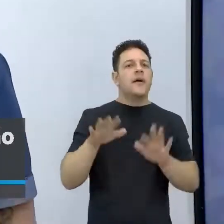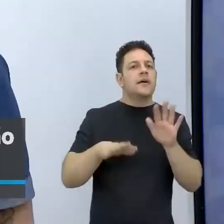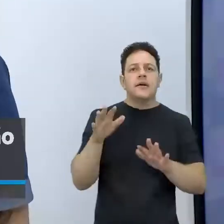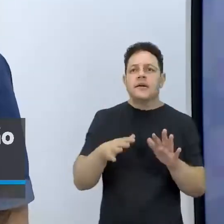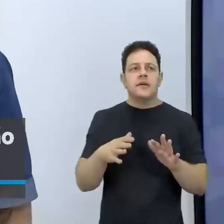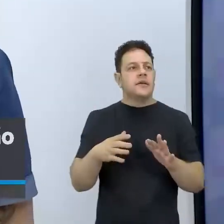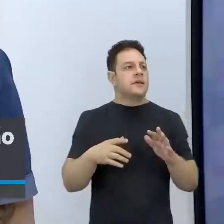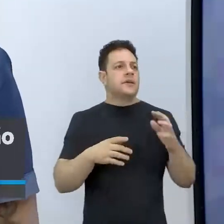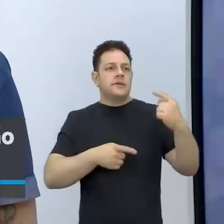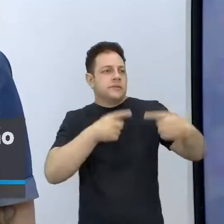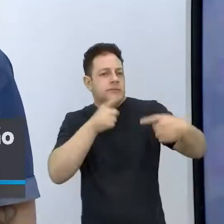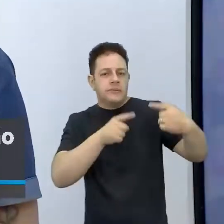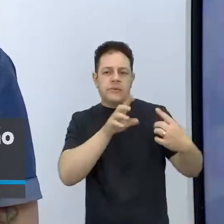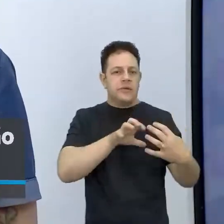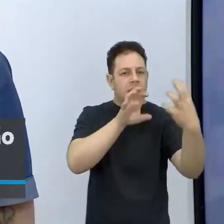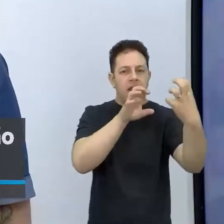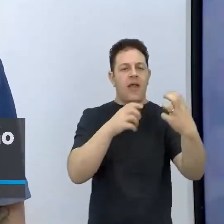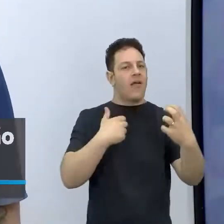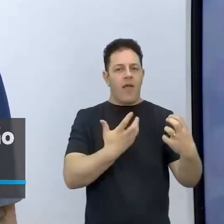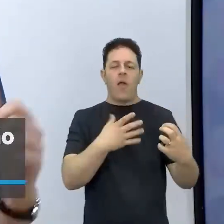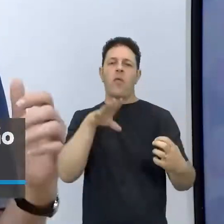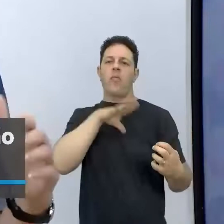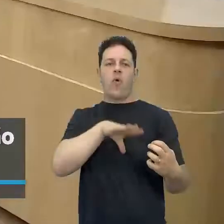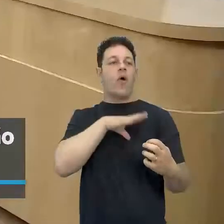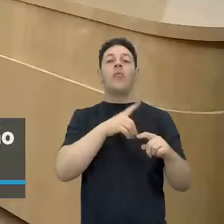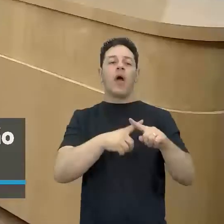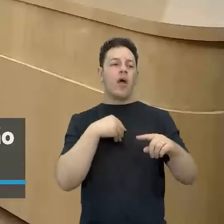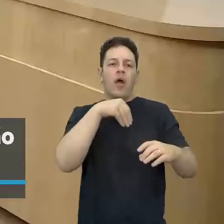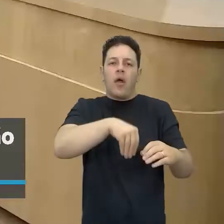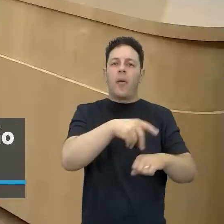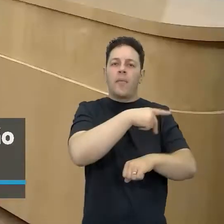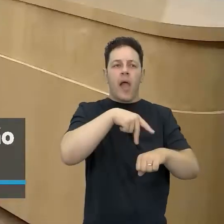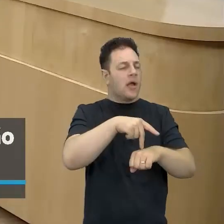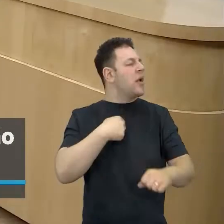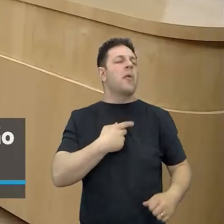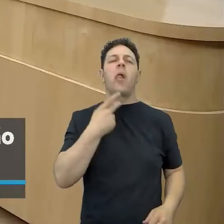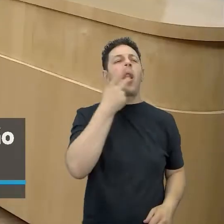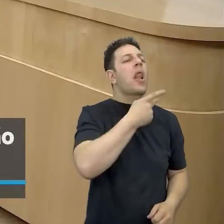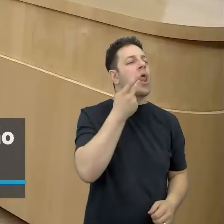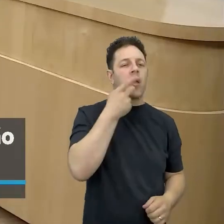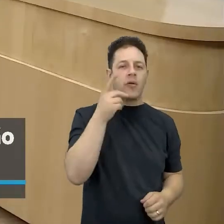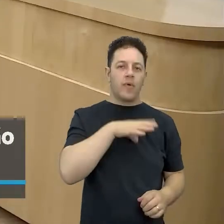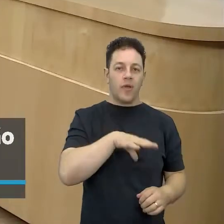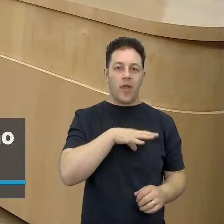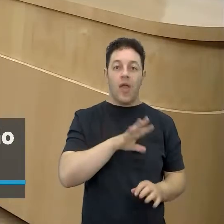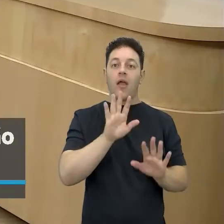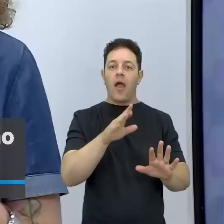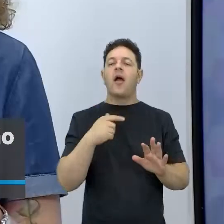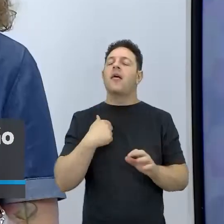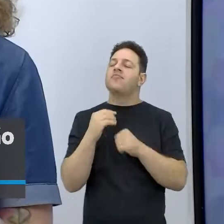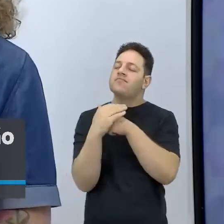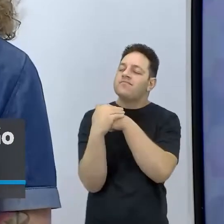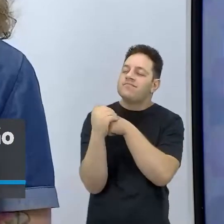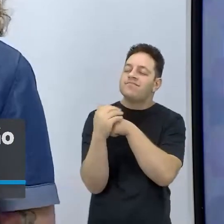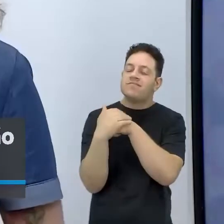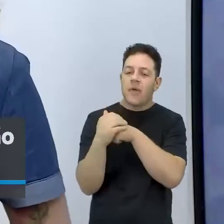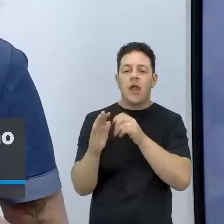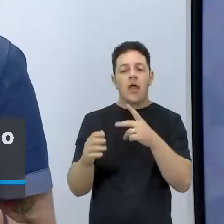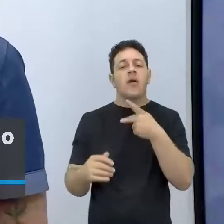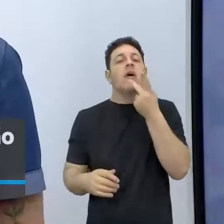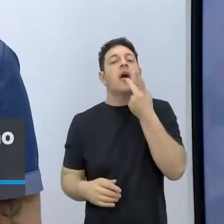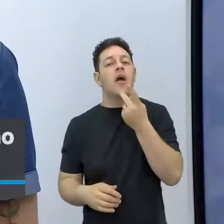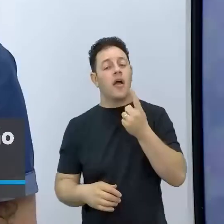outro país, alguma coisa, a gente quer brigar em português, né? Se a gente quer falar uma palavra assim mais carinhosa, em português também, né?